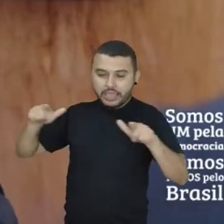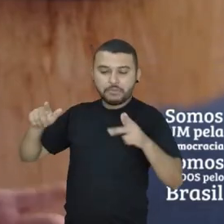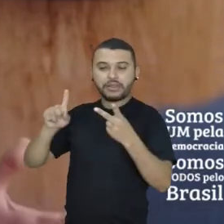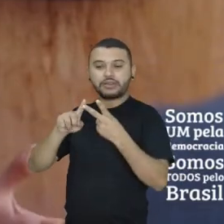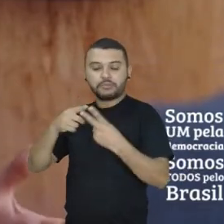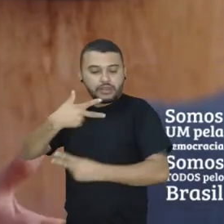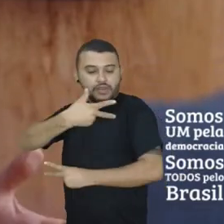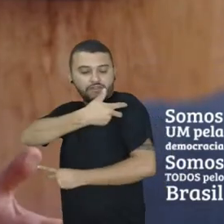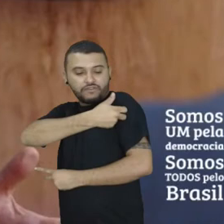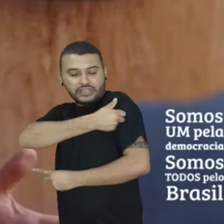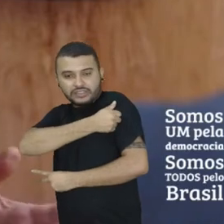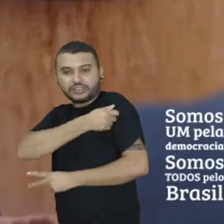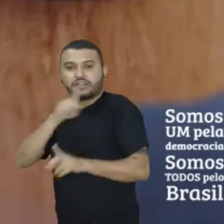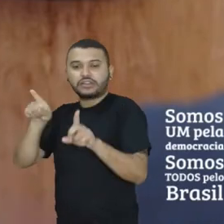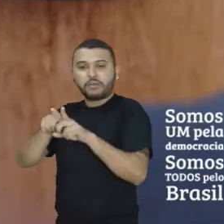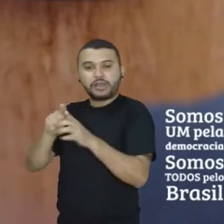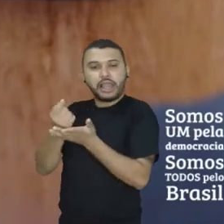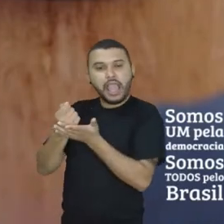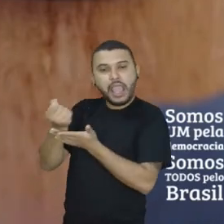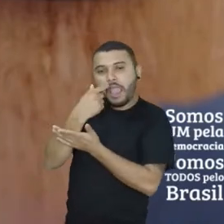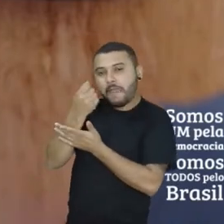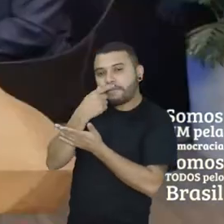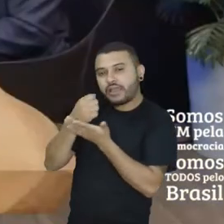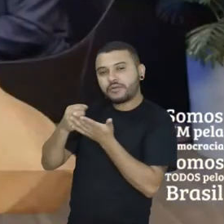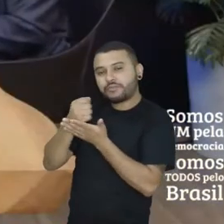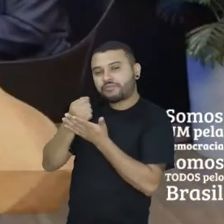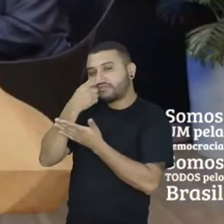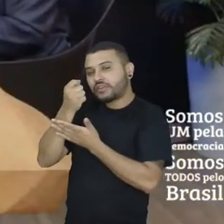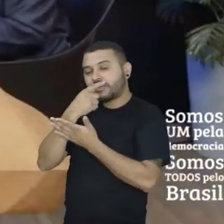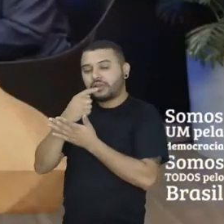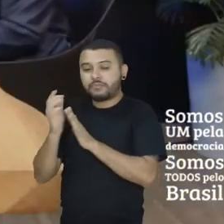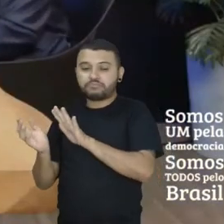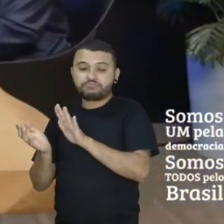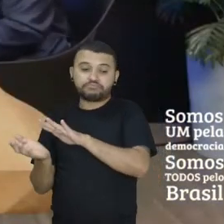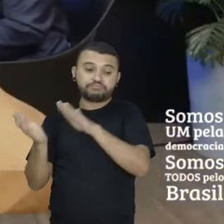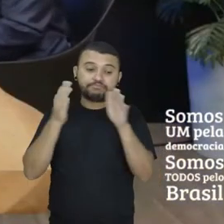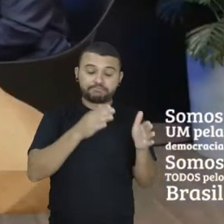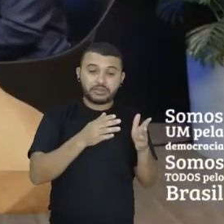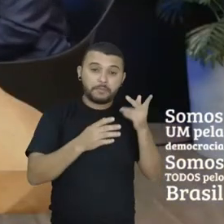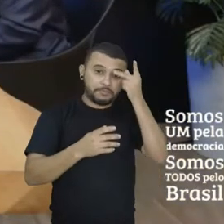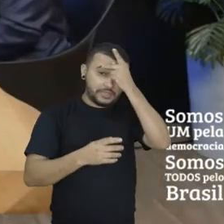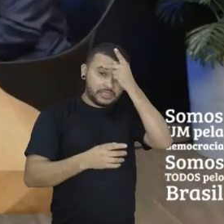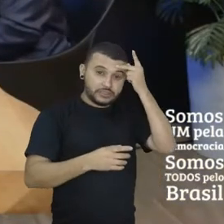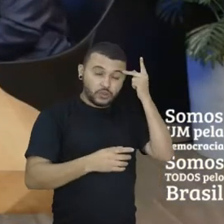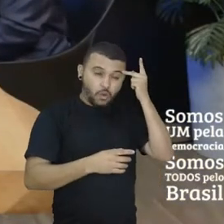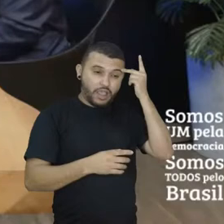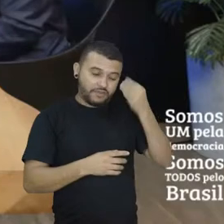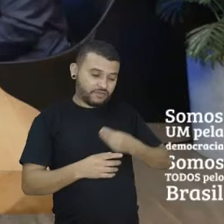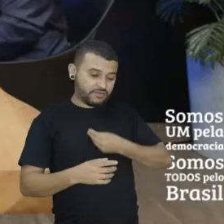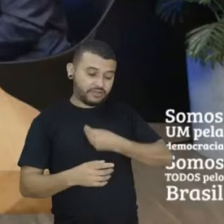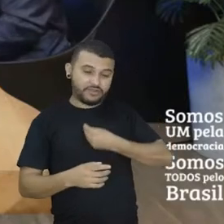e antibiótico. Mudou onde vivia 40 anos, pulamos para 80 quase, de média.